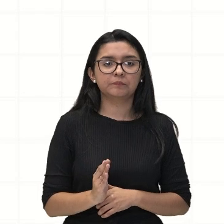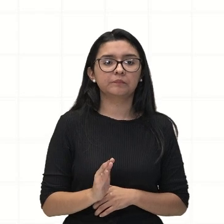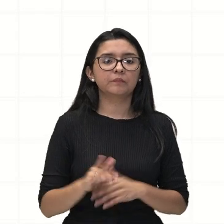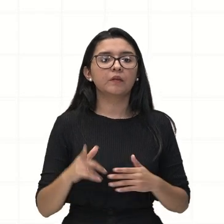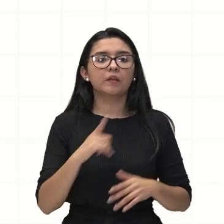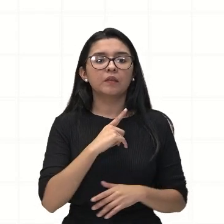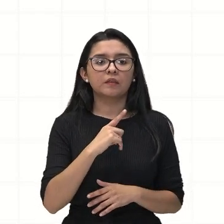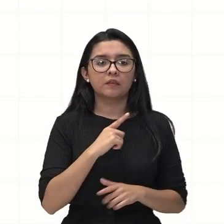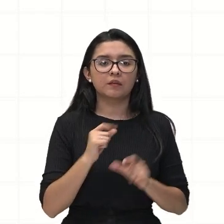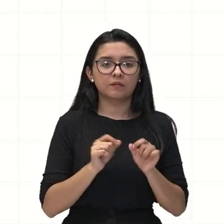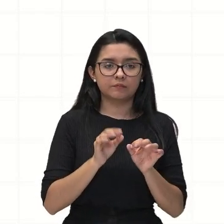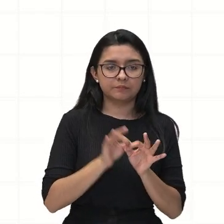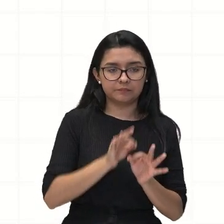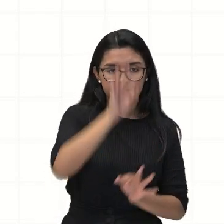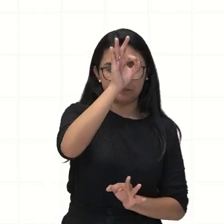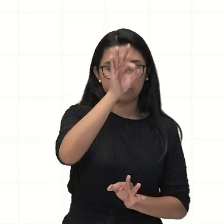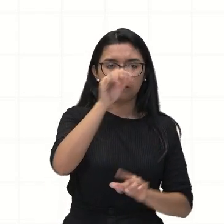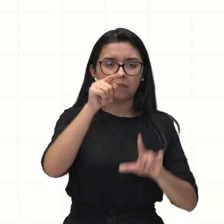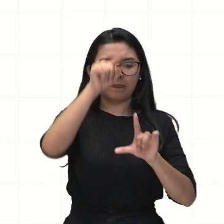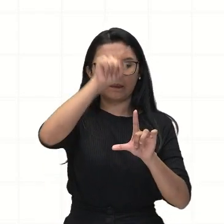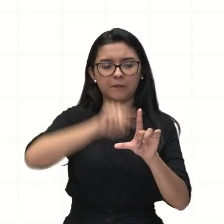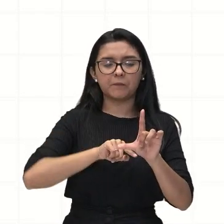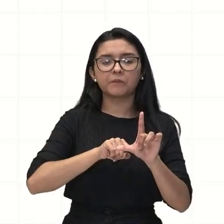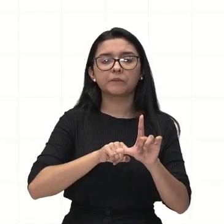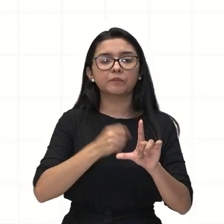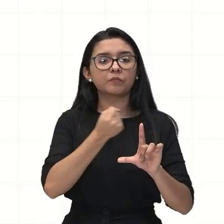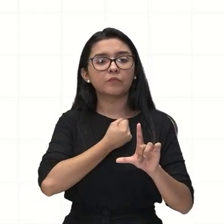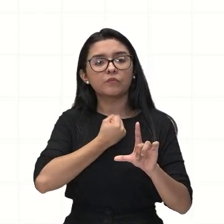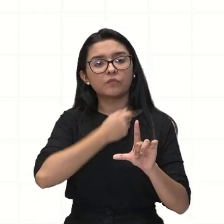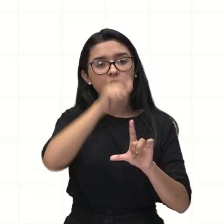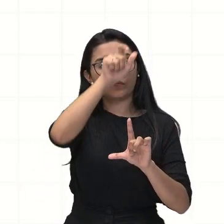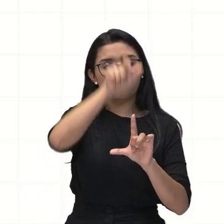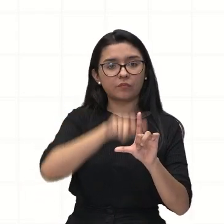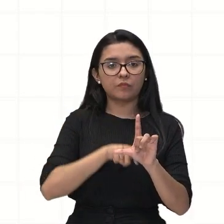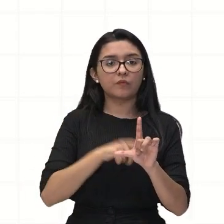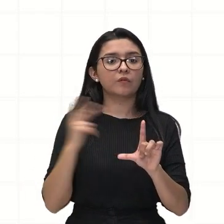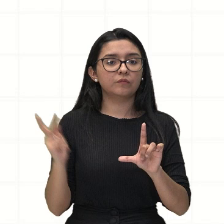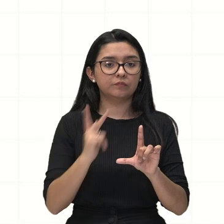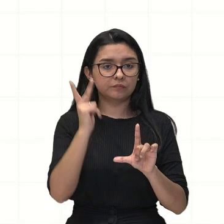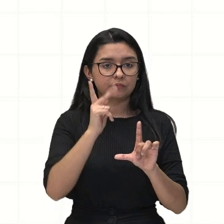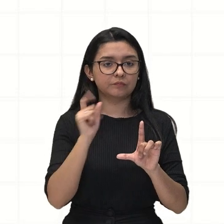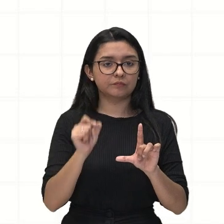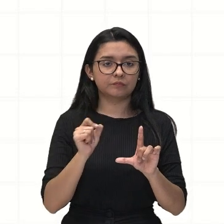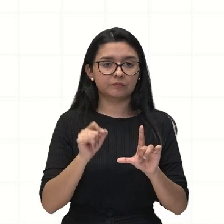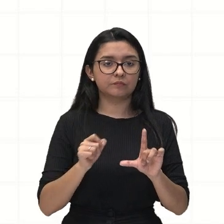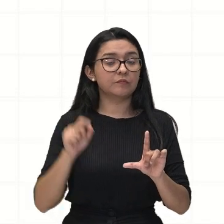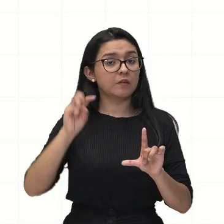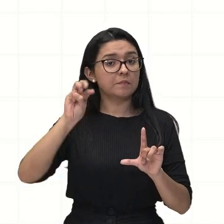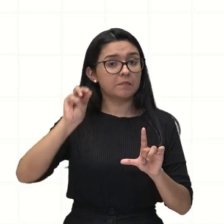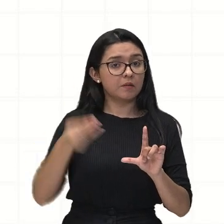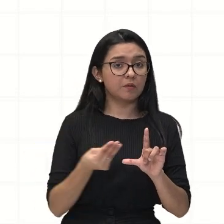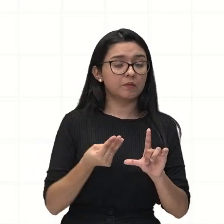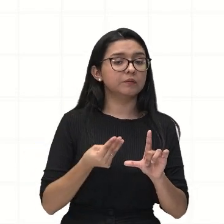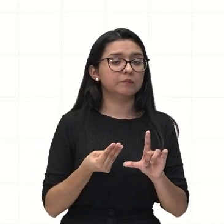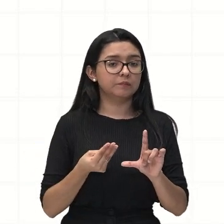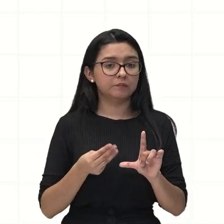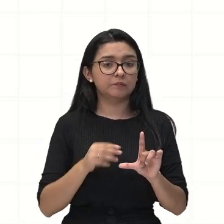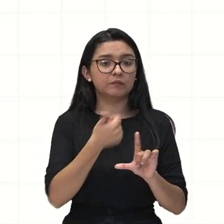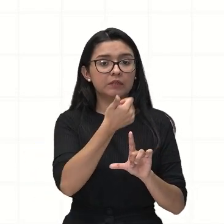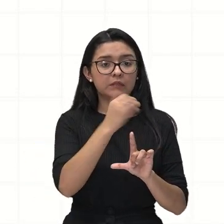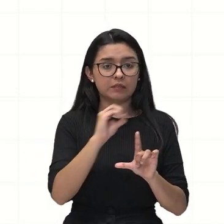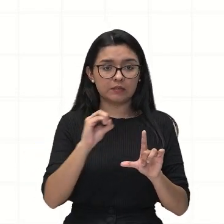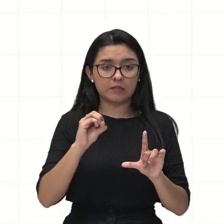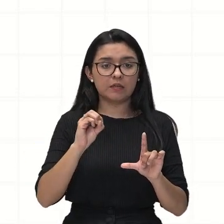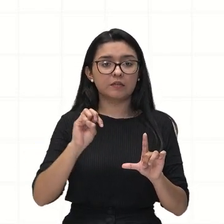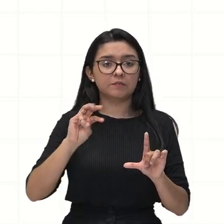isso daqui, ó, eixo vertical na escala. Neste caso, está falando esses valores aqui em milhões, ou seja, aqui 10 milhões,